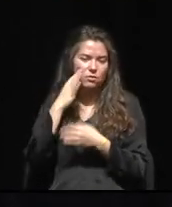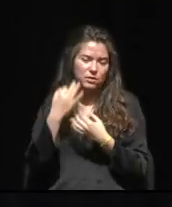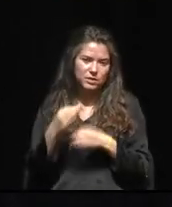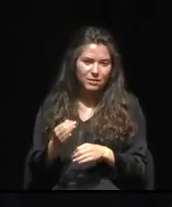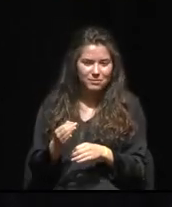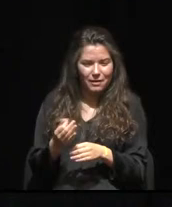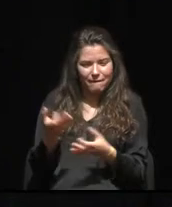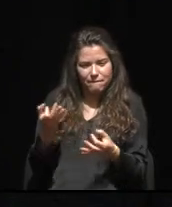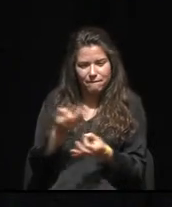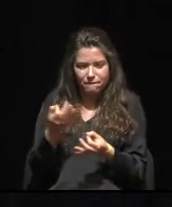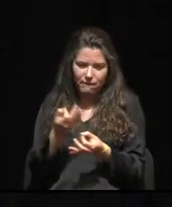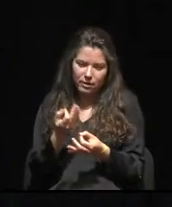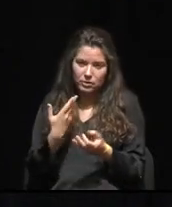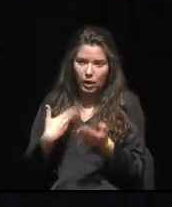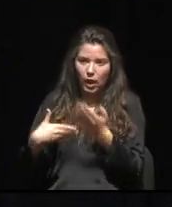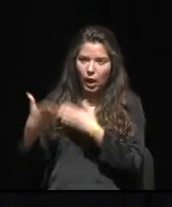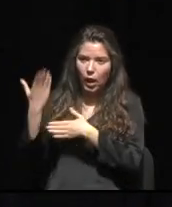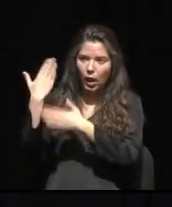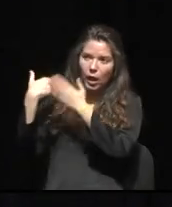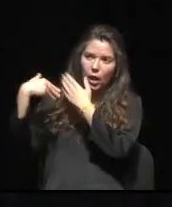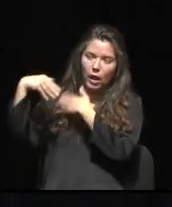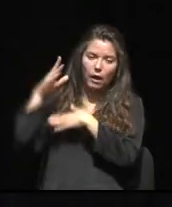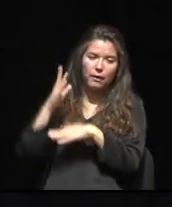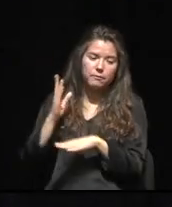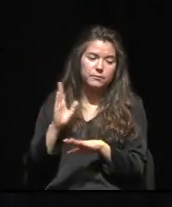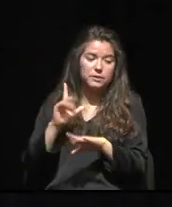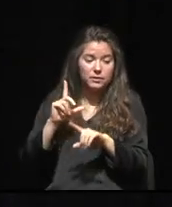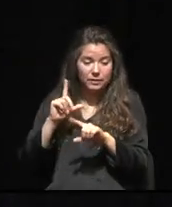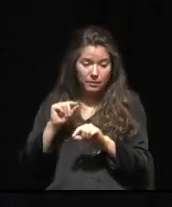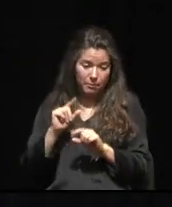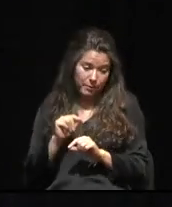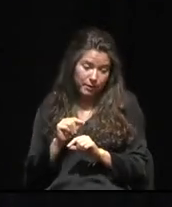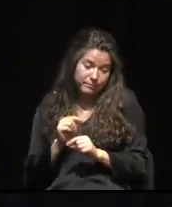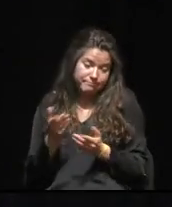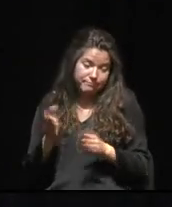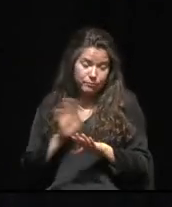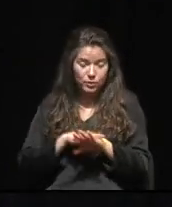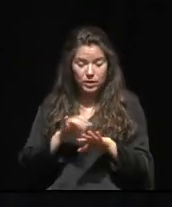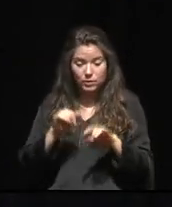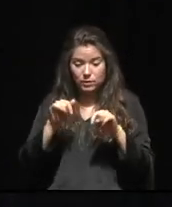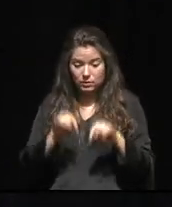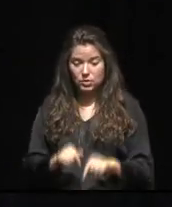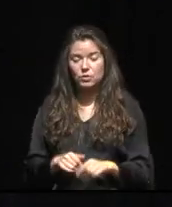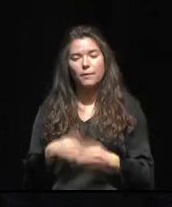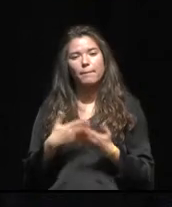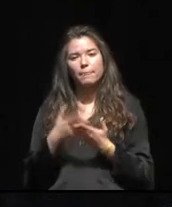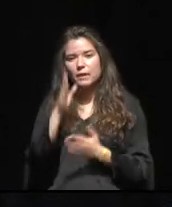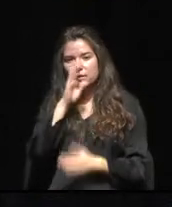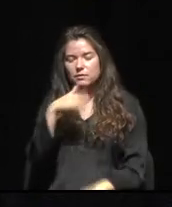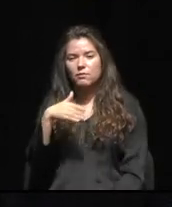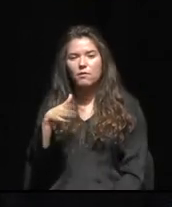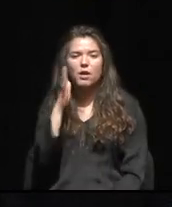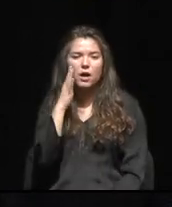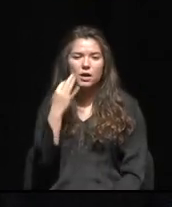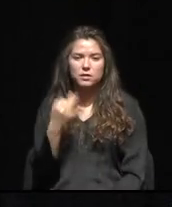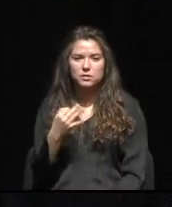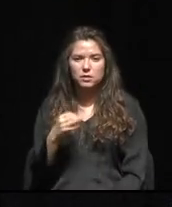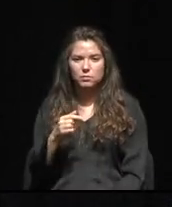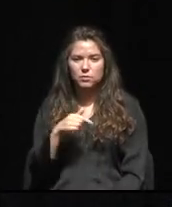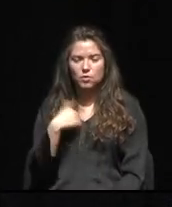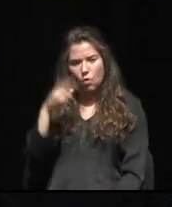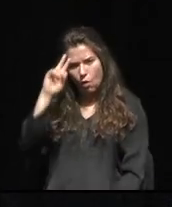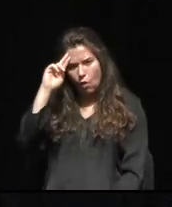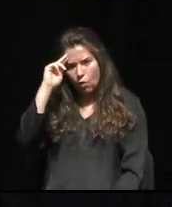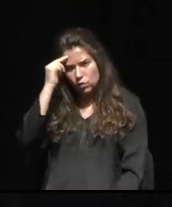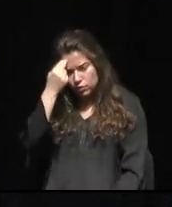estarmos nos antípodas Por muitas razões mas por essa também eh Se pudéssemos simplificar diríamos que o